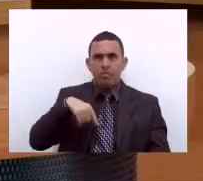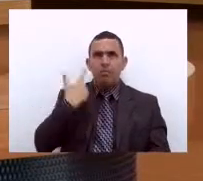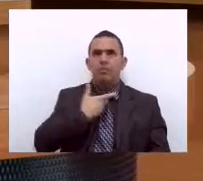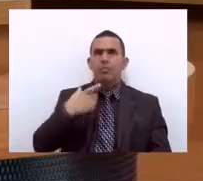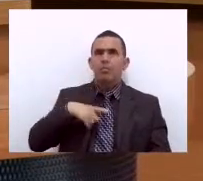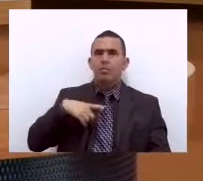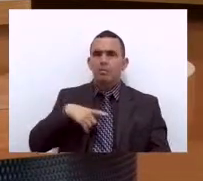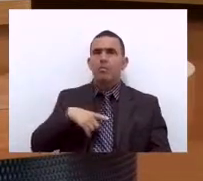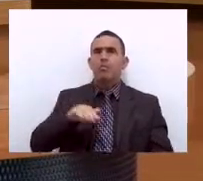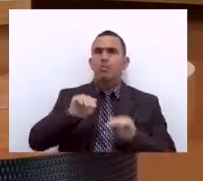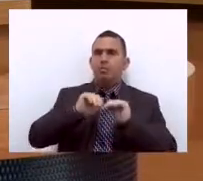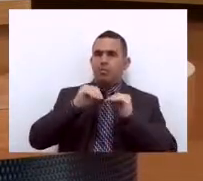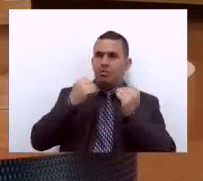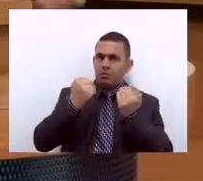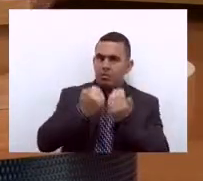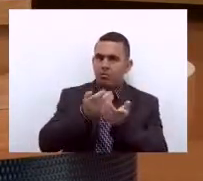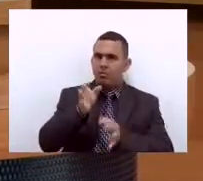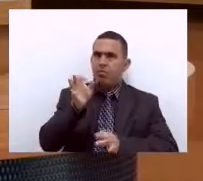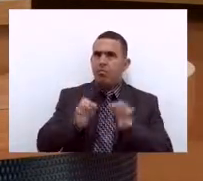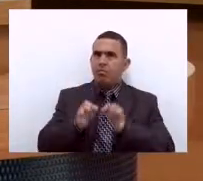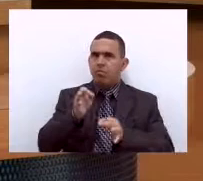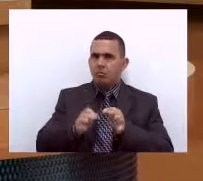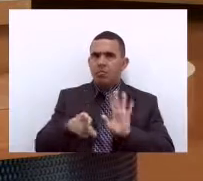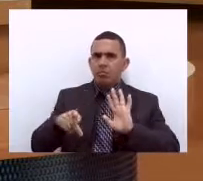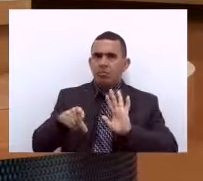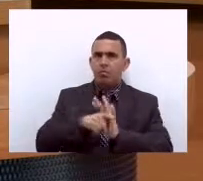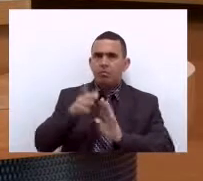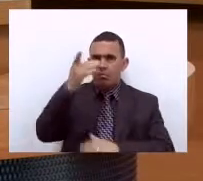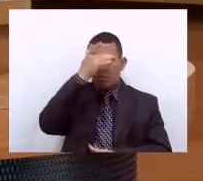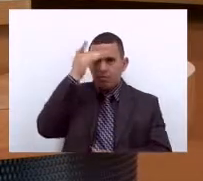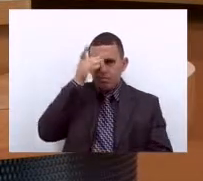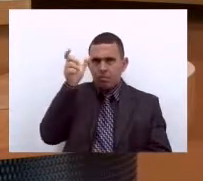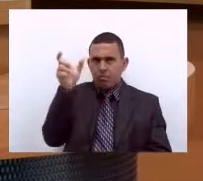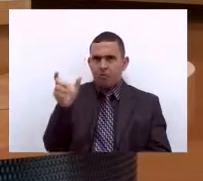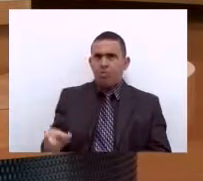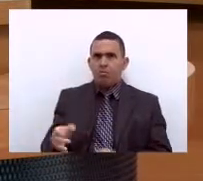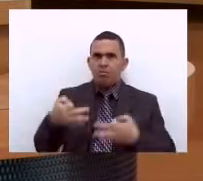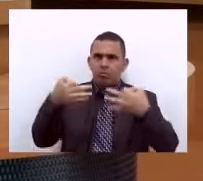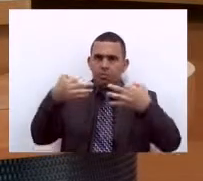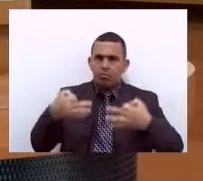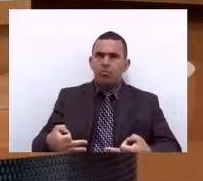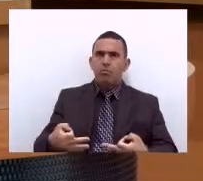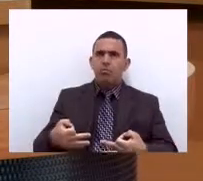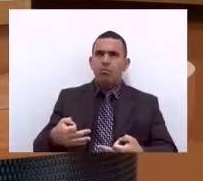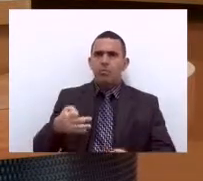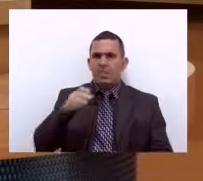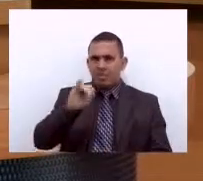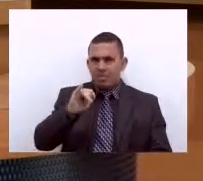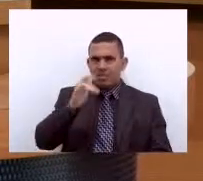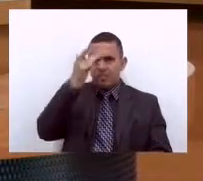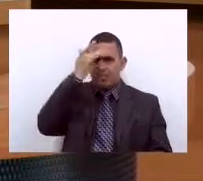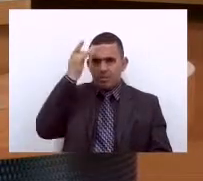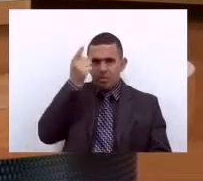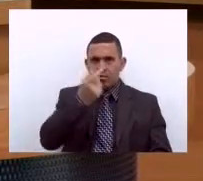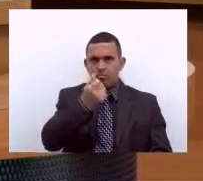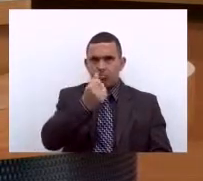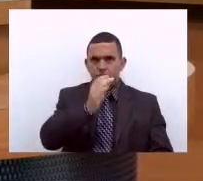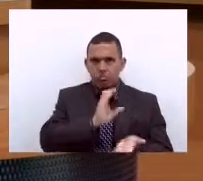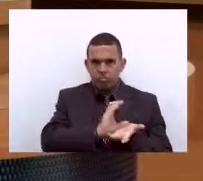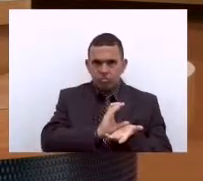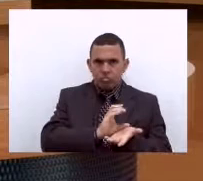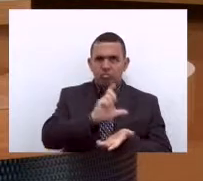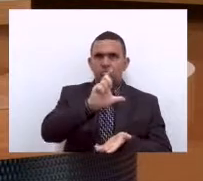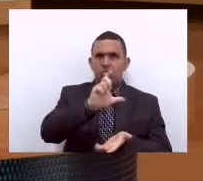um executivo formado por pessoas honestas, que cobraram a mais e que vão devolver para a